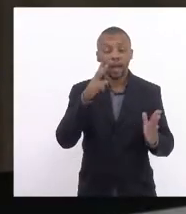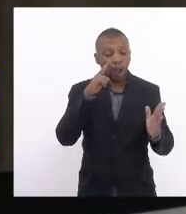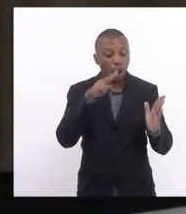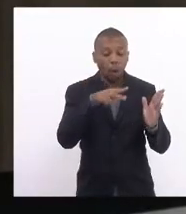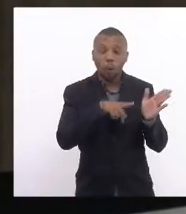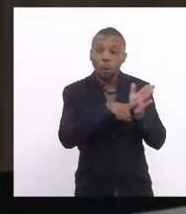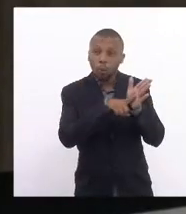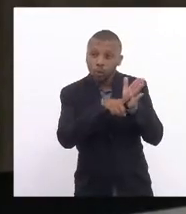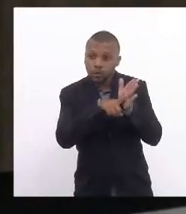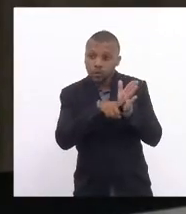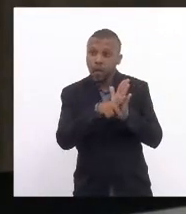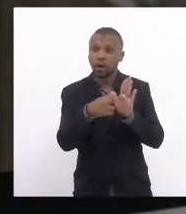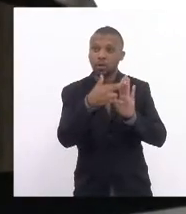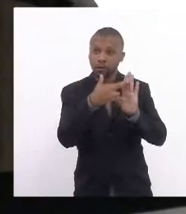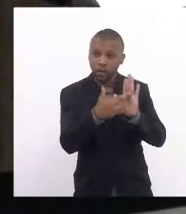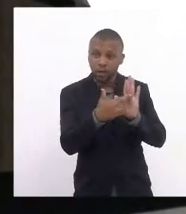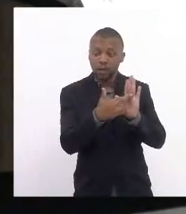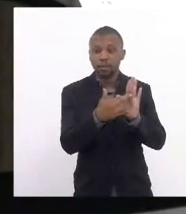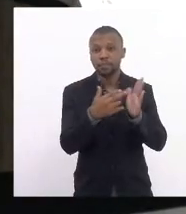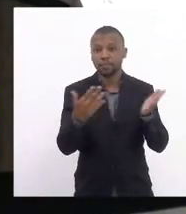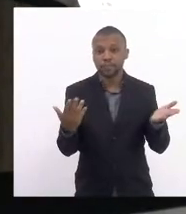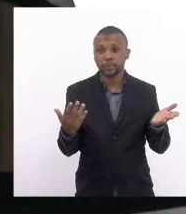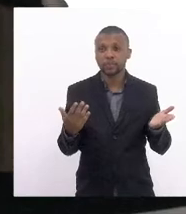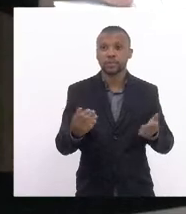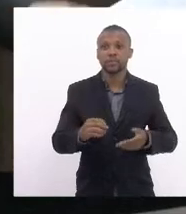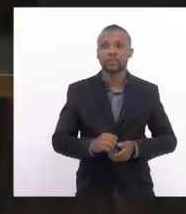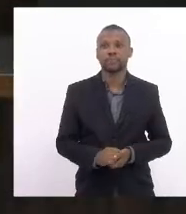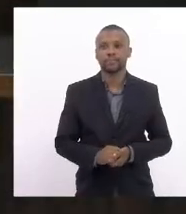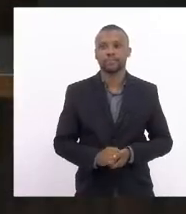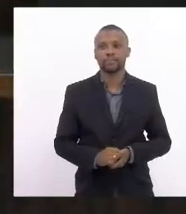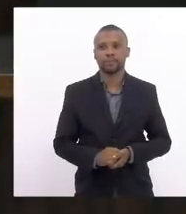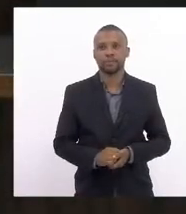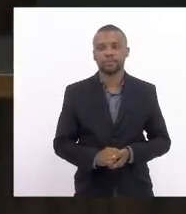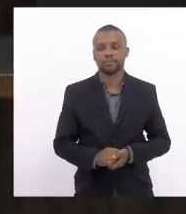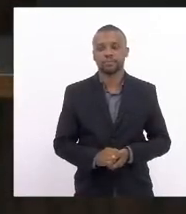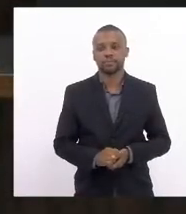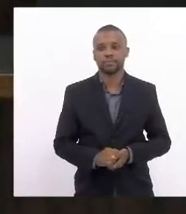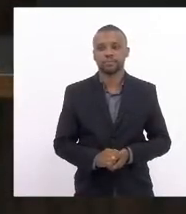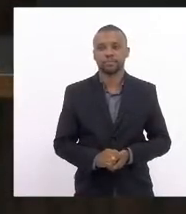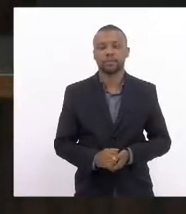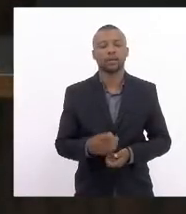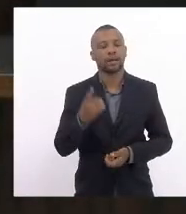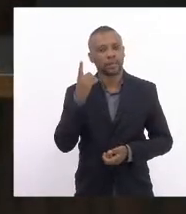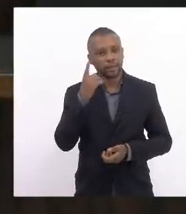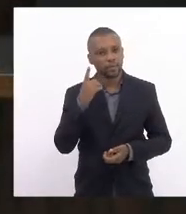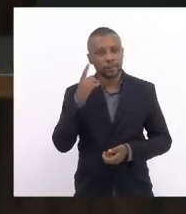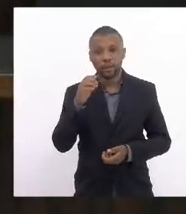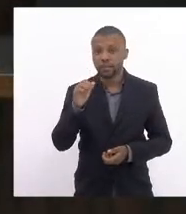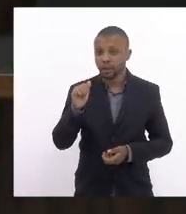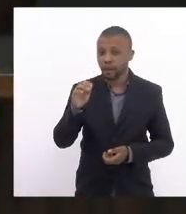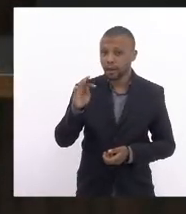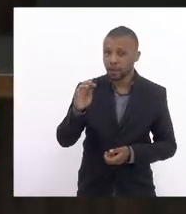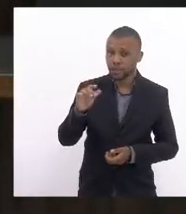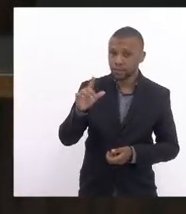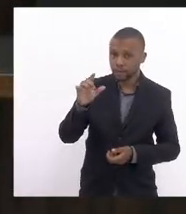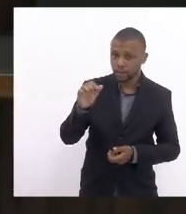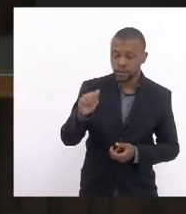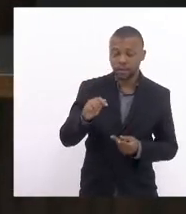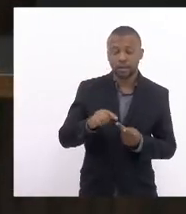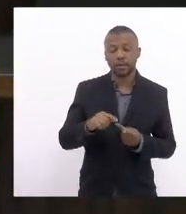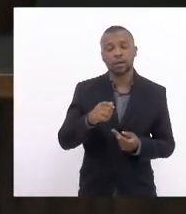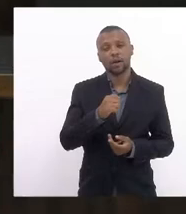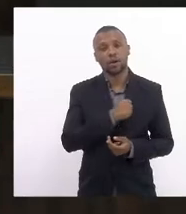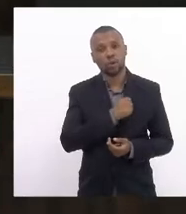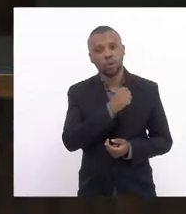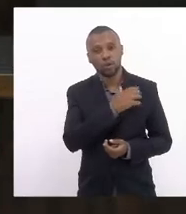Vossa Excelência toda pessoa fala... citada, então para tá de todo mundo tá discursar. Deputado Átila Nunes, primeiro deputado Coronel Salema, isso.